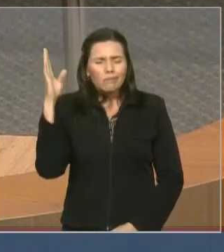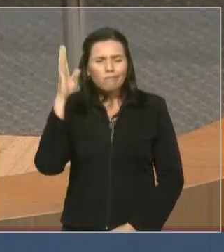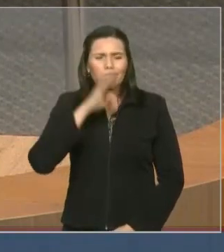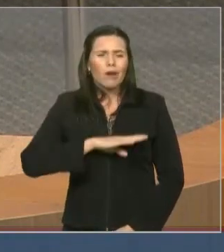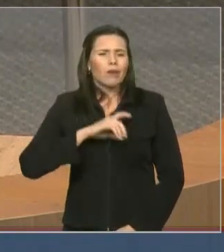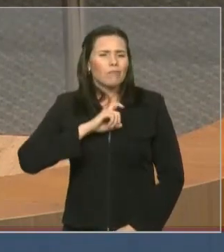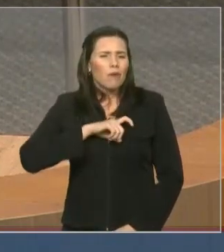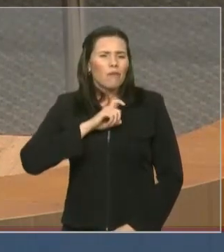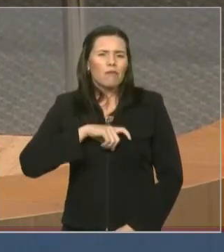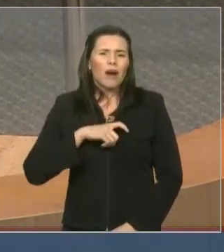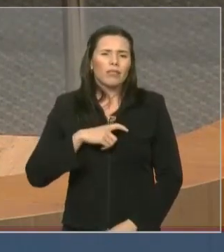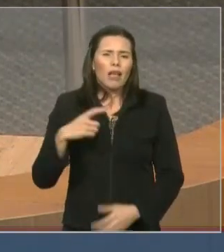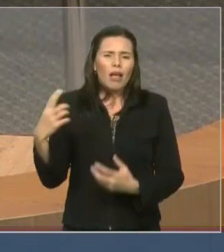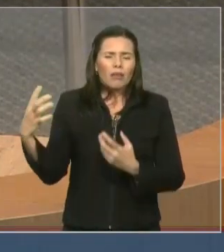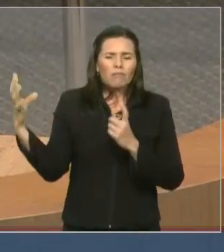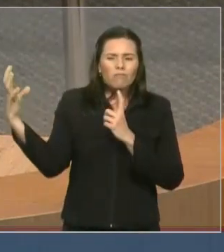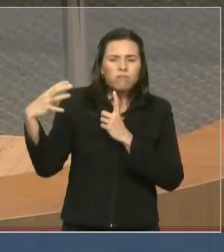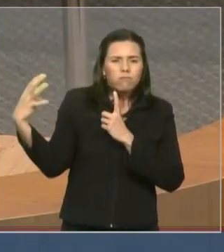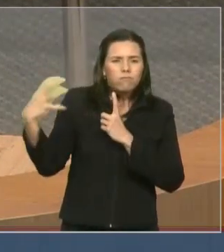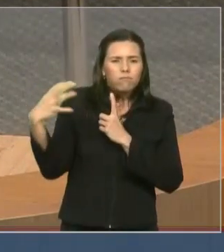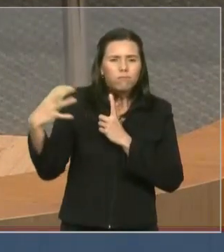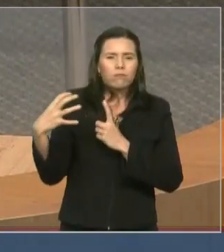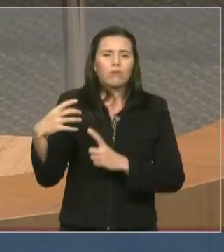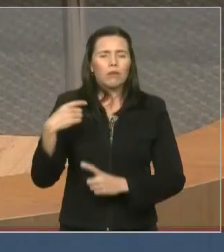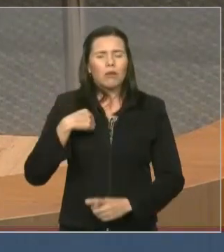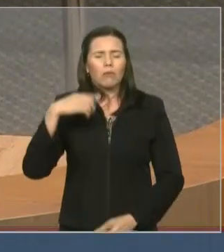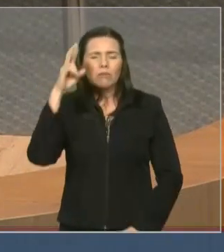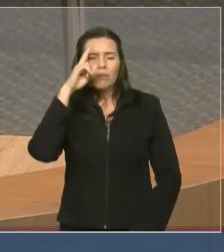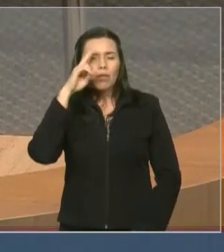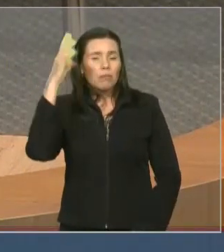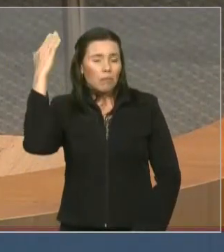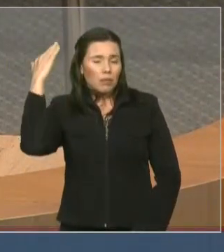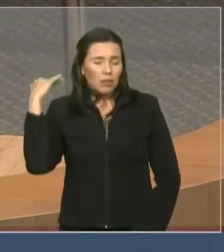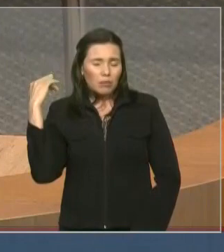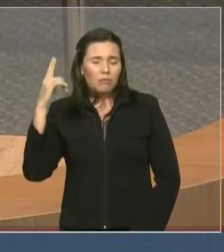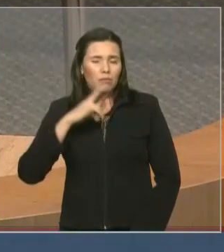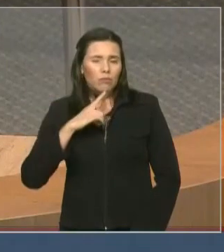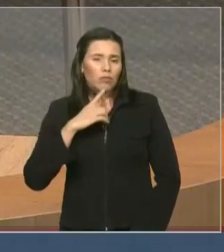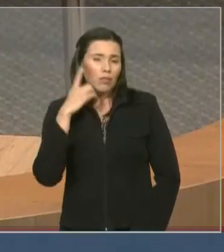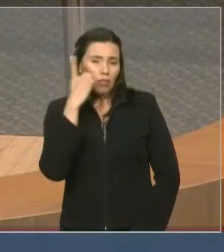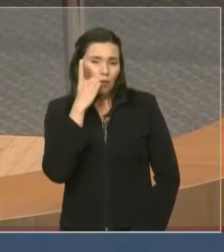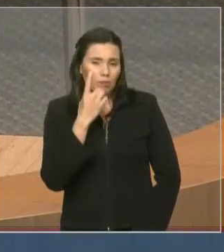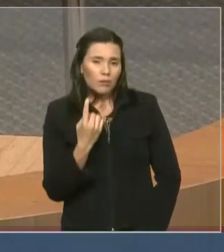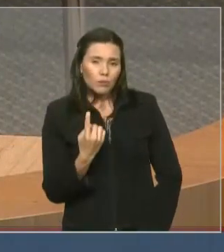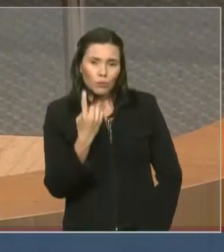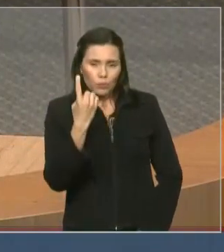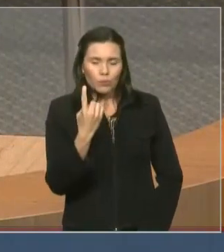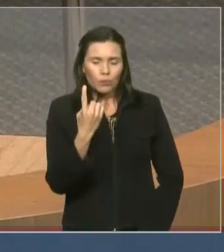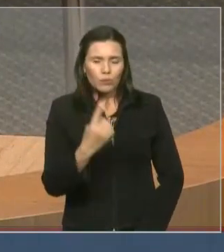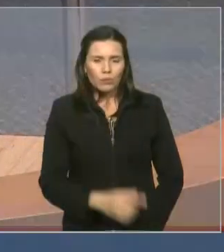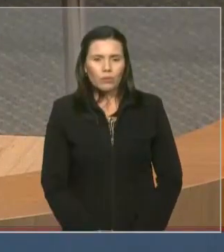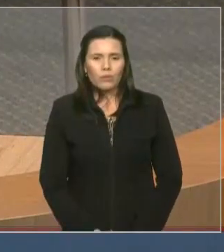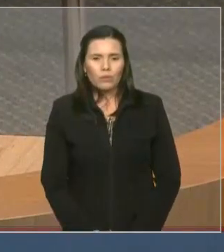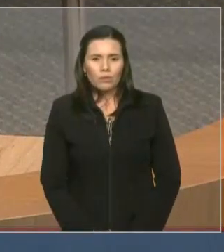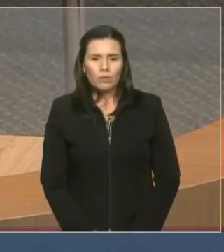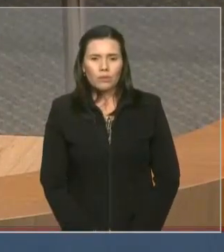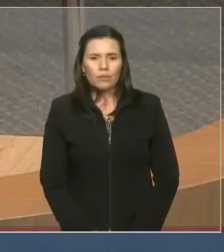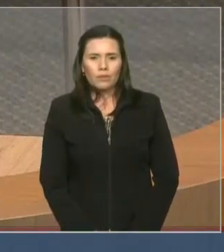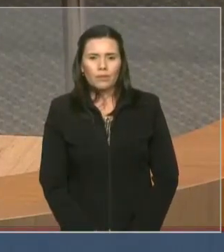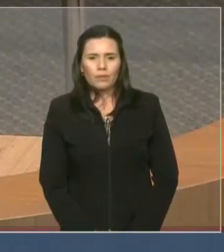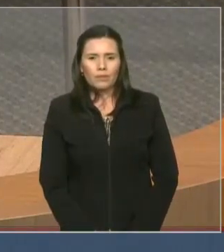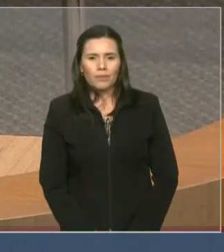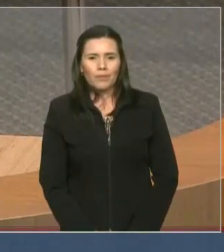Assembleia foi coagida. Eu me lembro que tinha um deputado, aqui tem alguns deputados do nosso tempo, não é